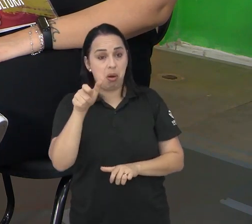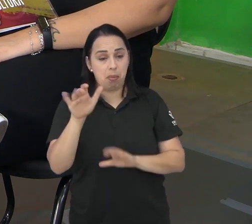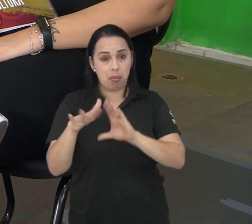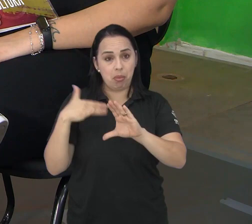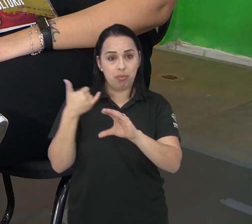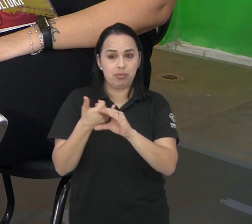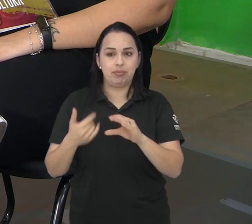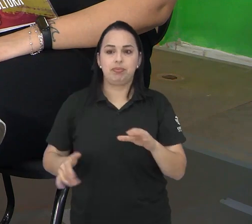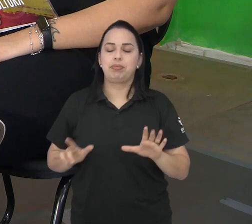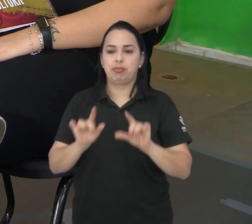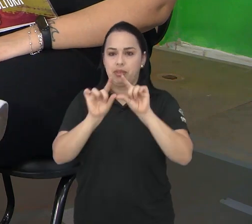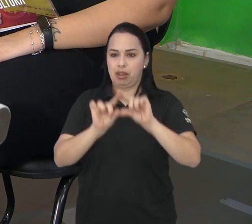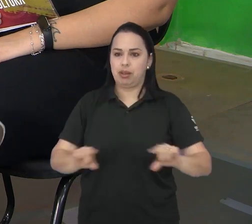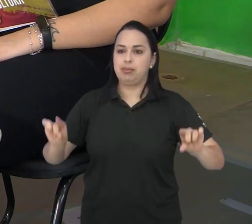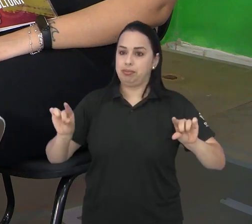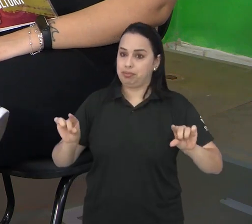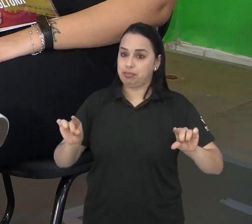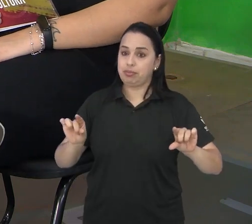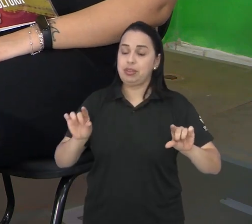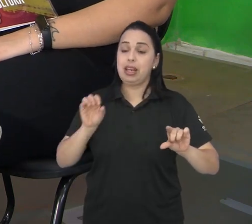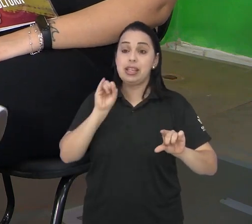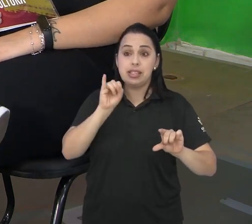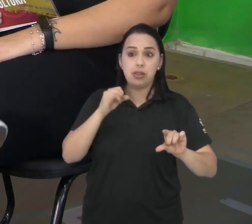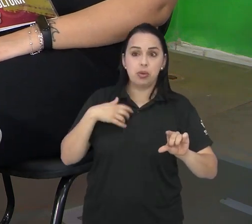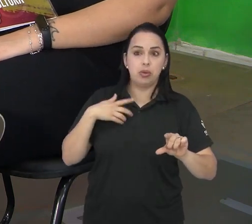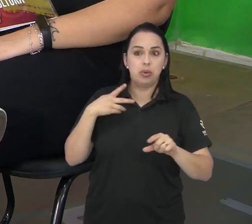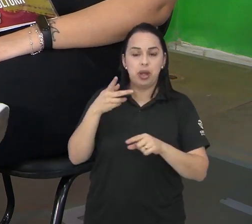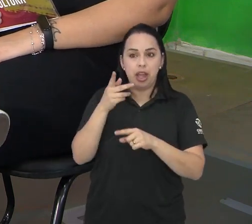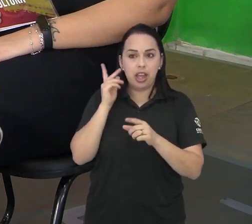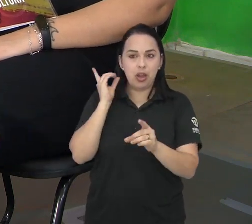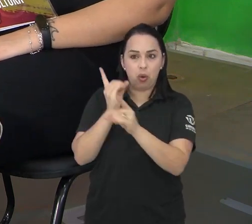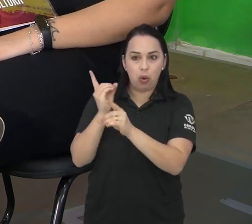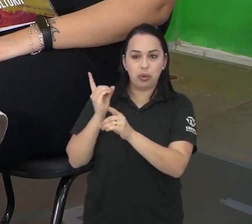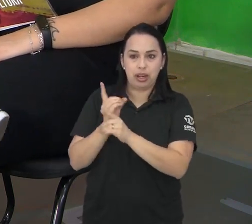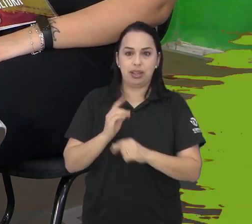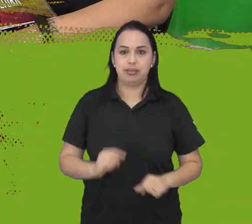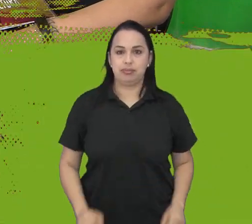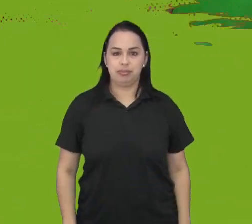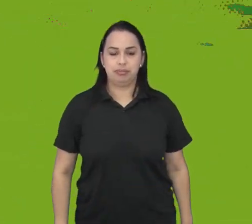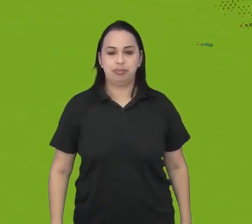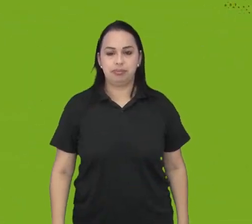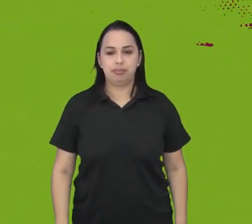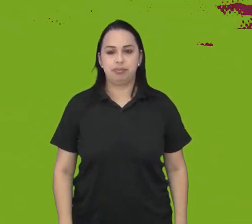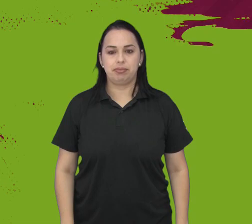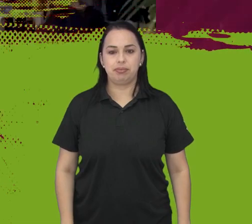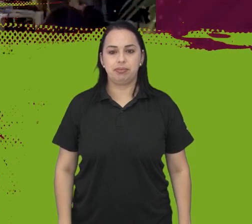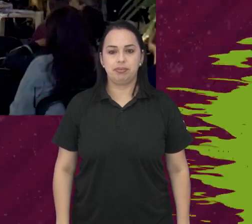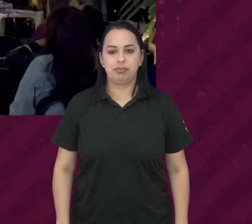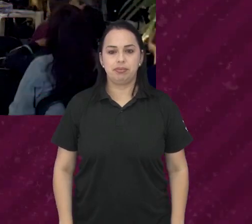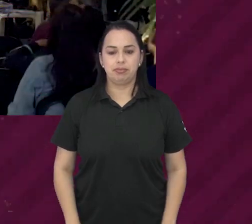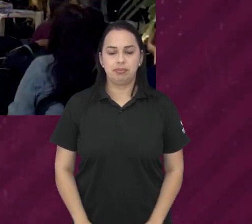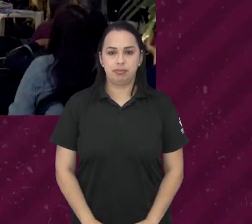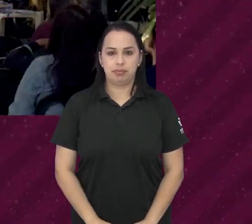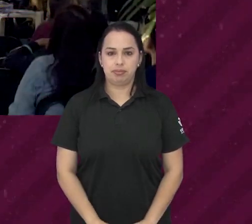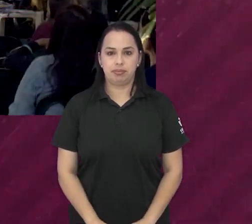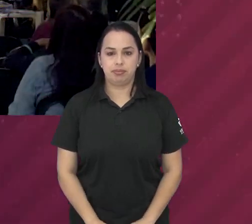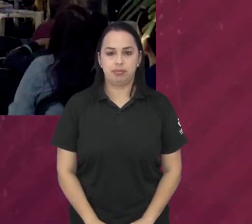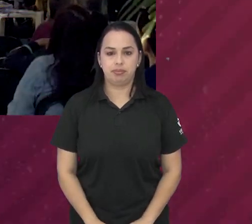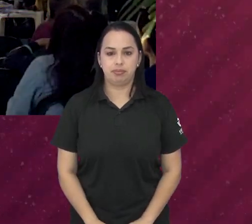depois conferir, pode estar lá. A gente vai deixar o endereço e olha, se eu achar algum do estilo de música aí pra saber, né?